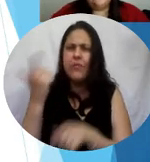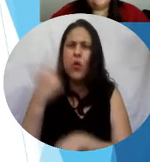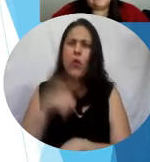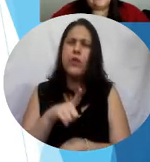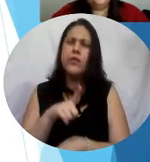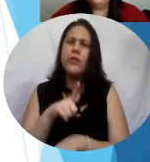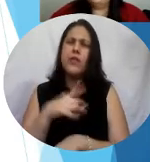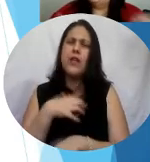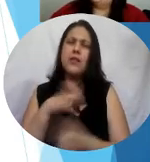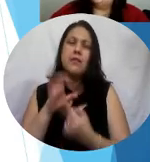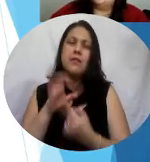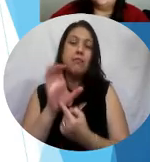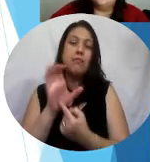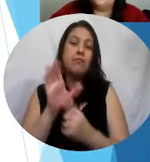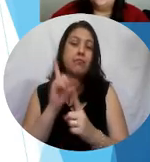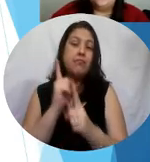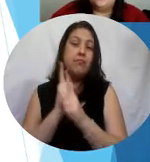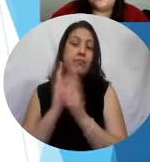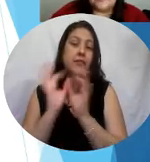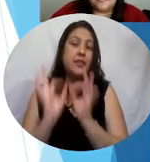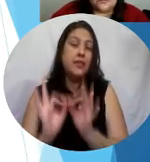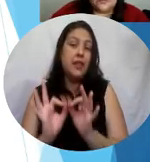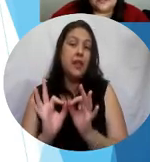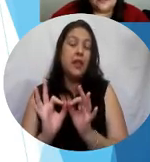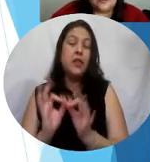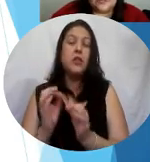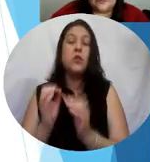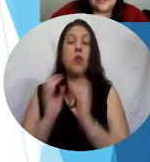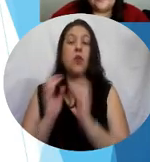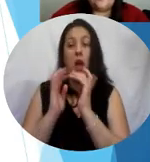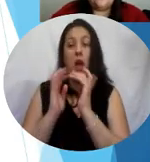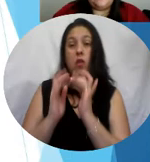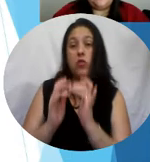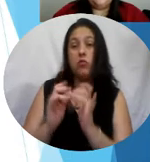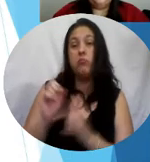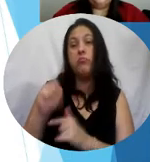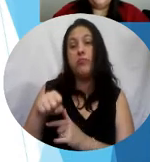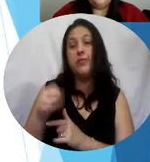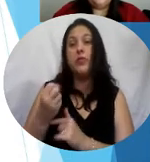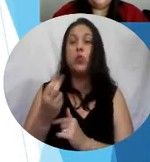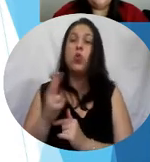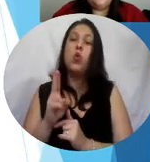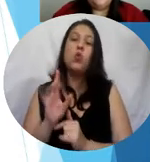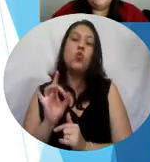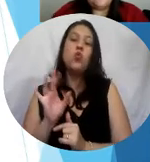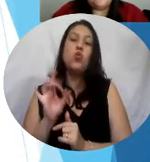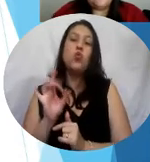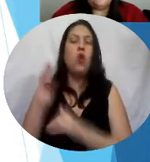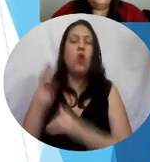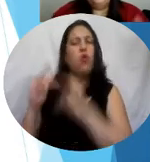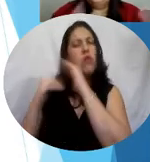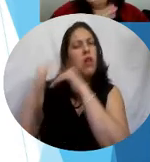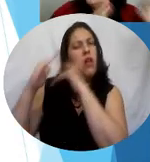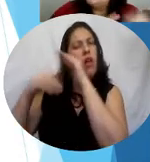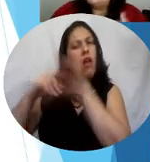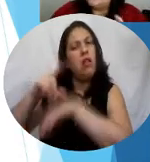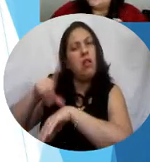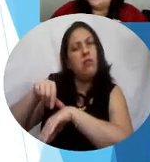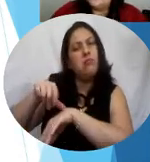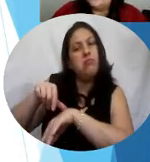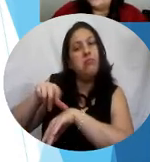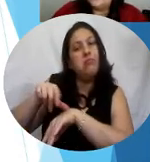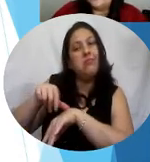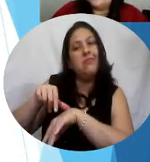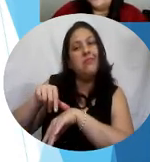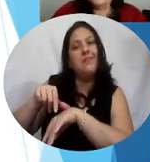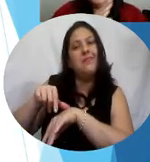ser diagnosticado, se é somente um atraso no neurodesenvolvimento. Então, é por isso que é tão importante a